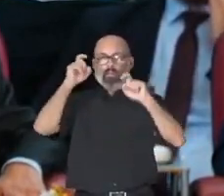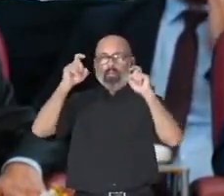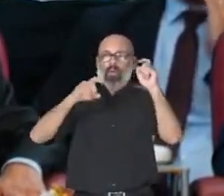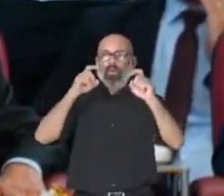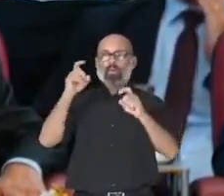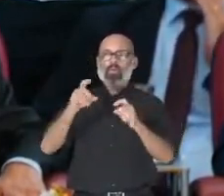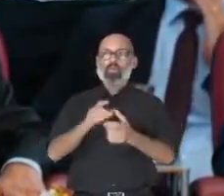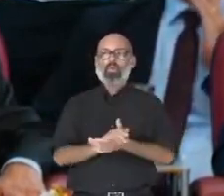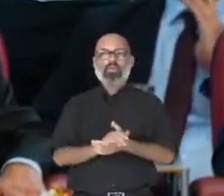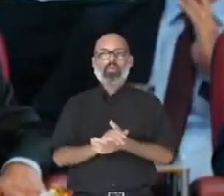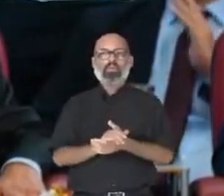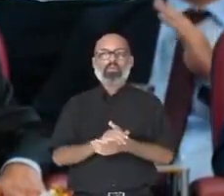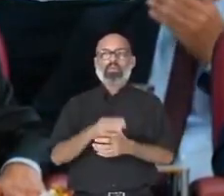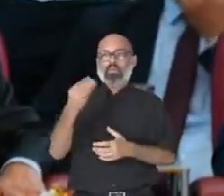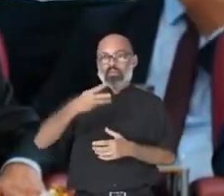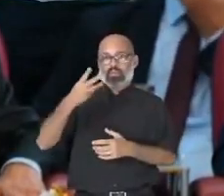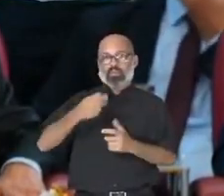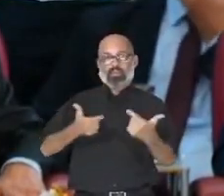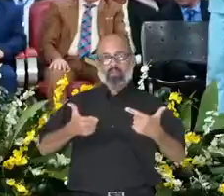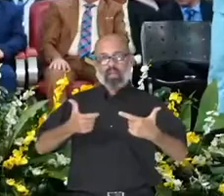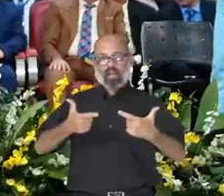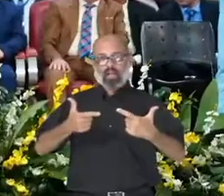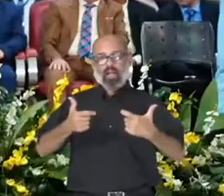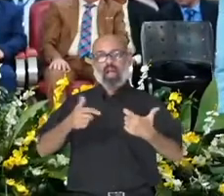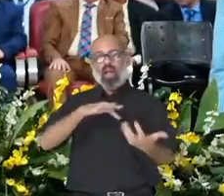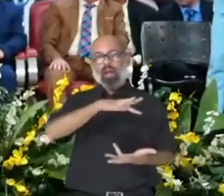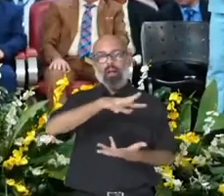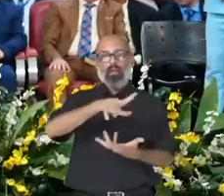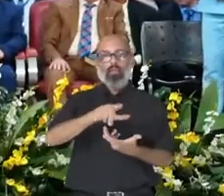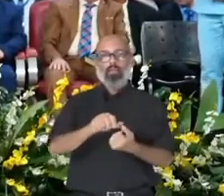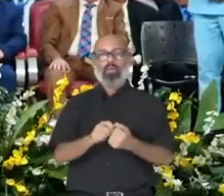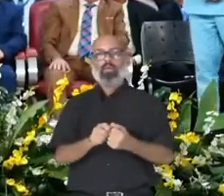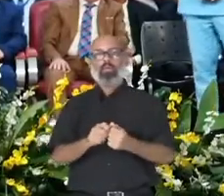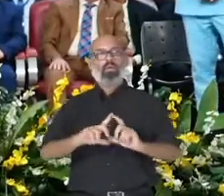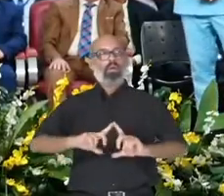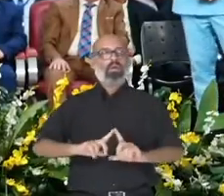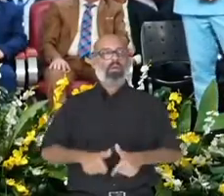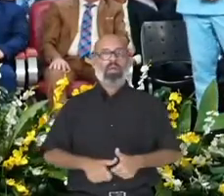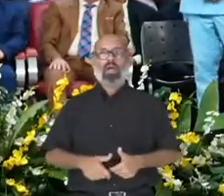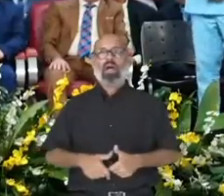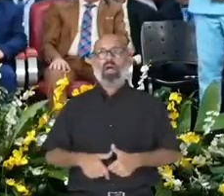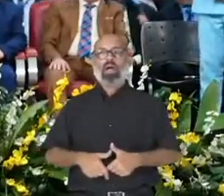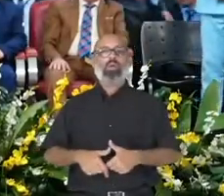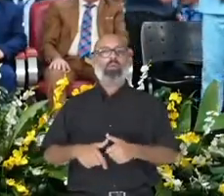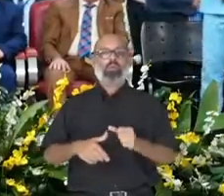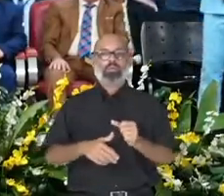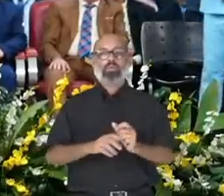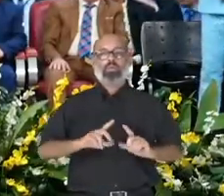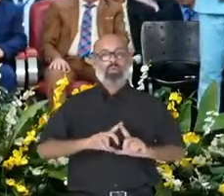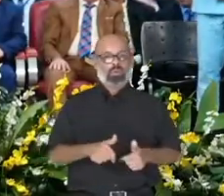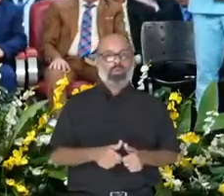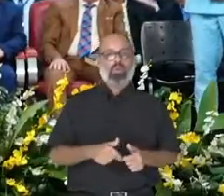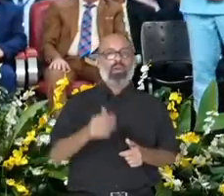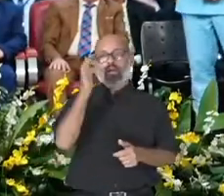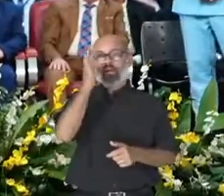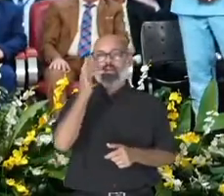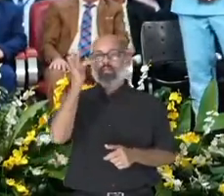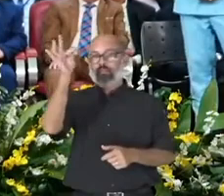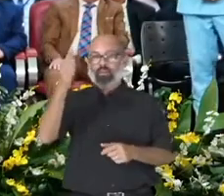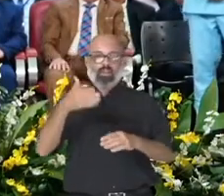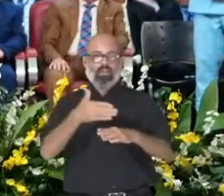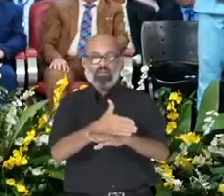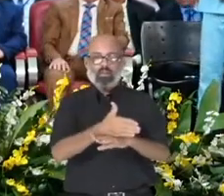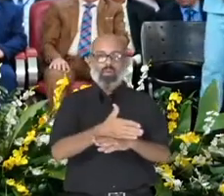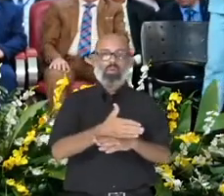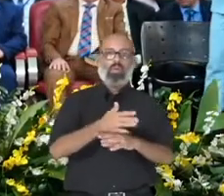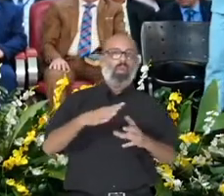na iminência de uma terceira guerra mundial. Israel está se segurando para não retalhar o Irã. A França entrou no meio da história. Estão